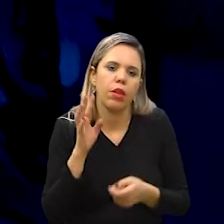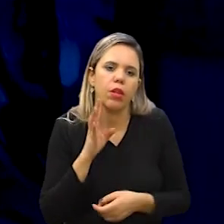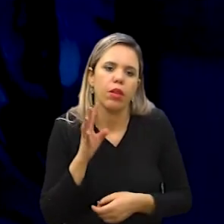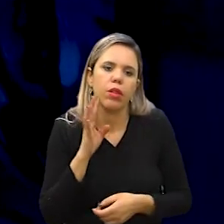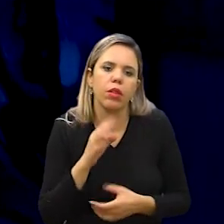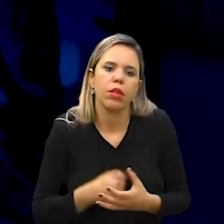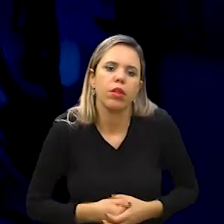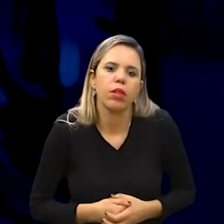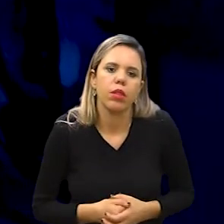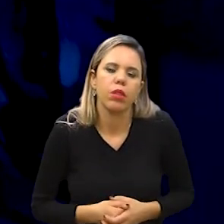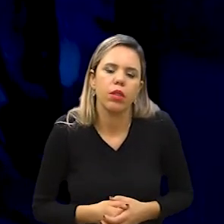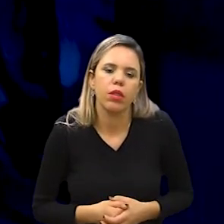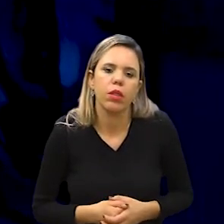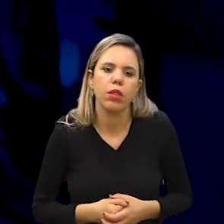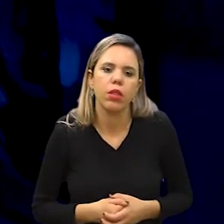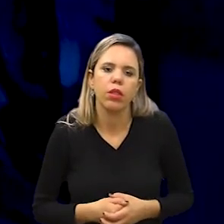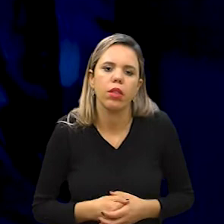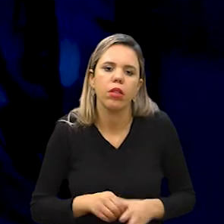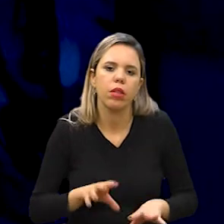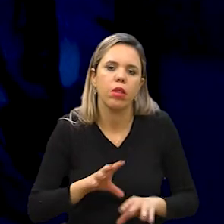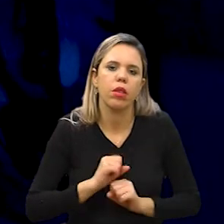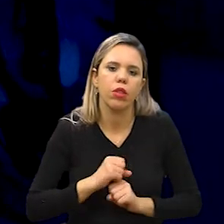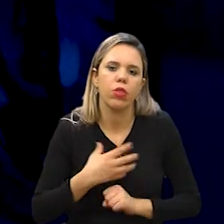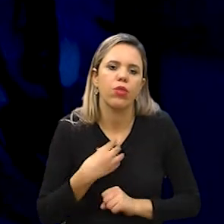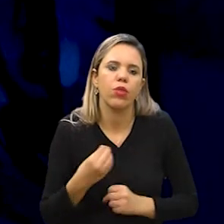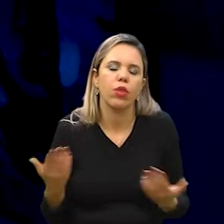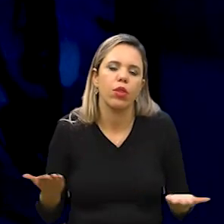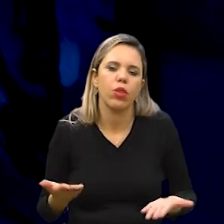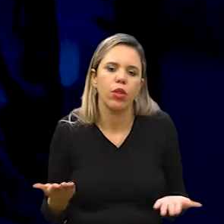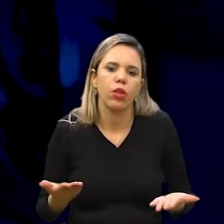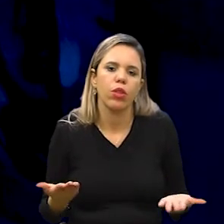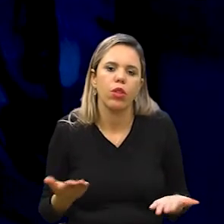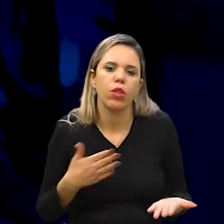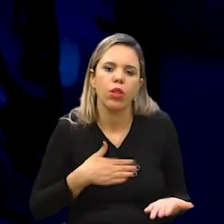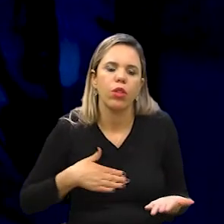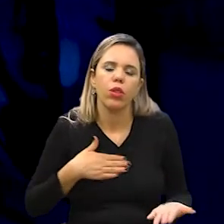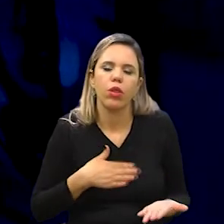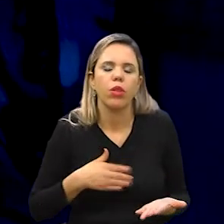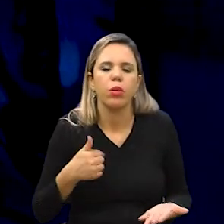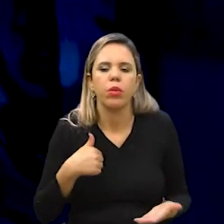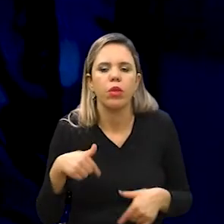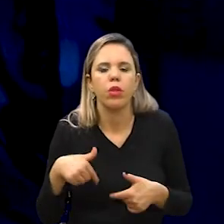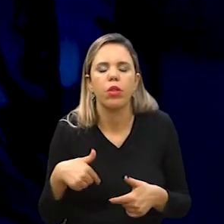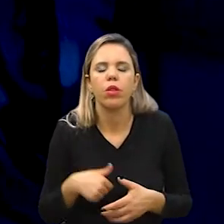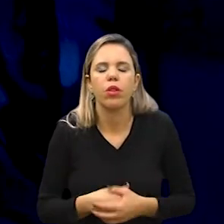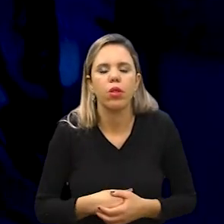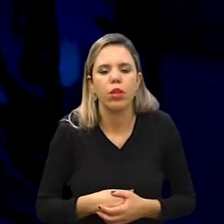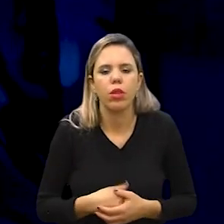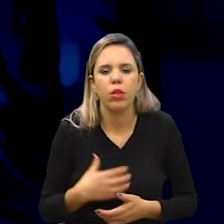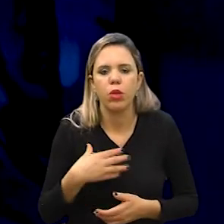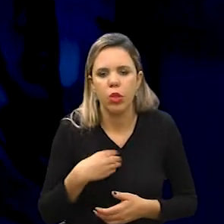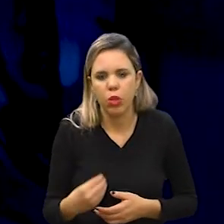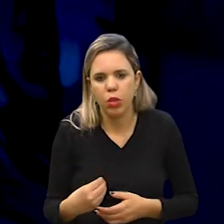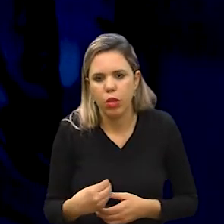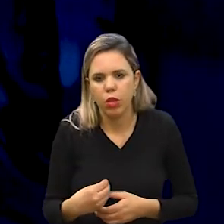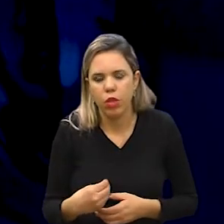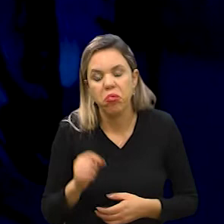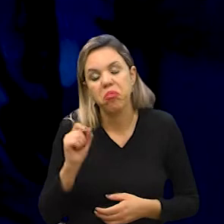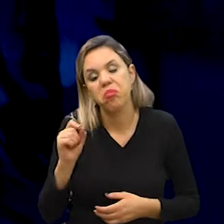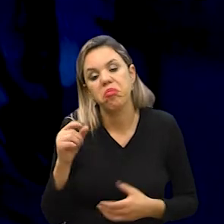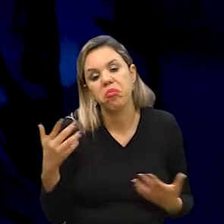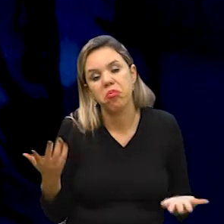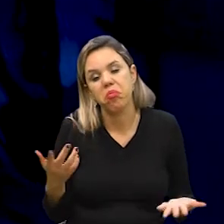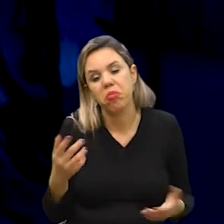tão bacana que isso está impregnado neles agora. E assim, é um privilégio para mim trabalhar com os meus filhos e,